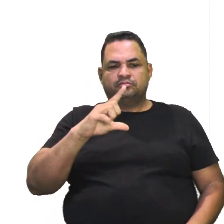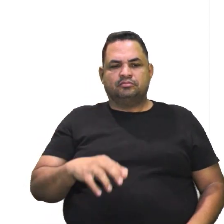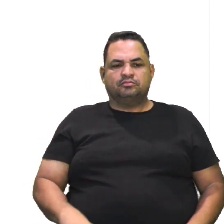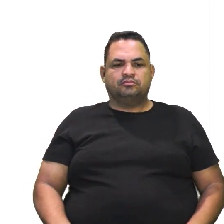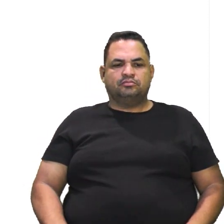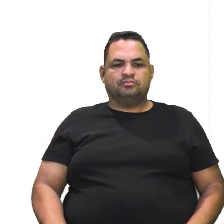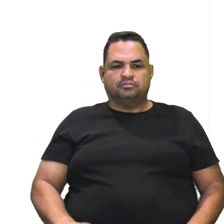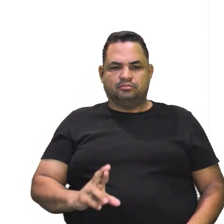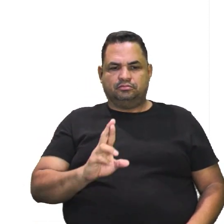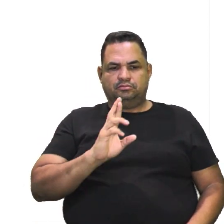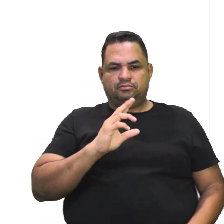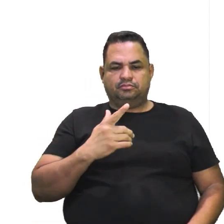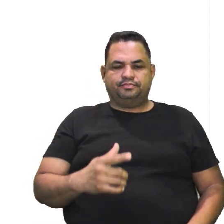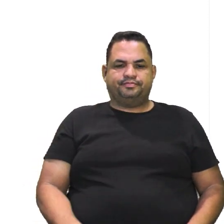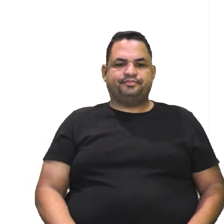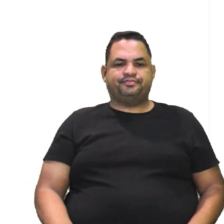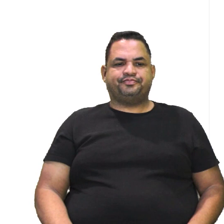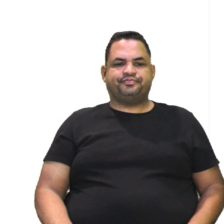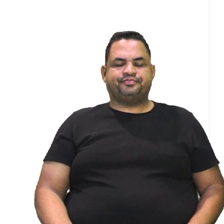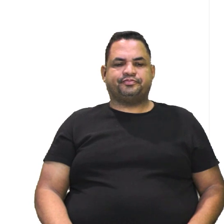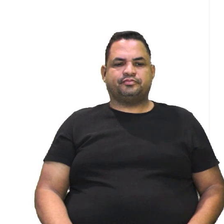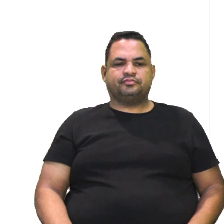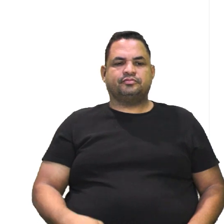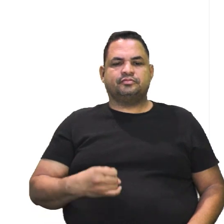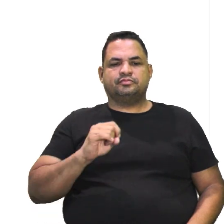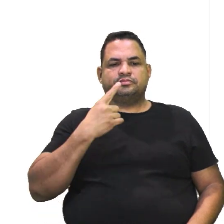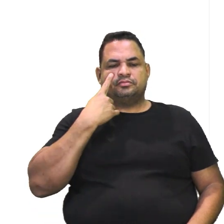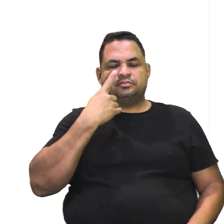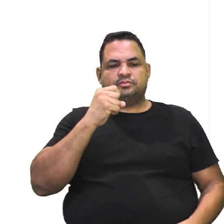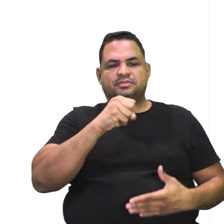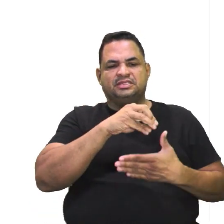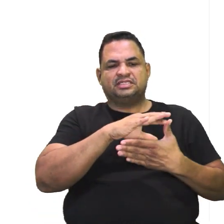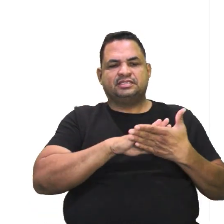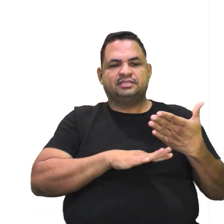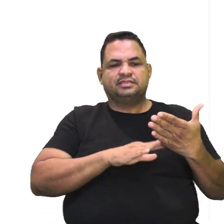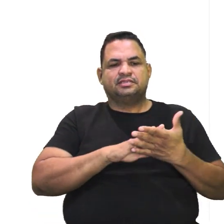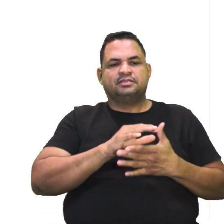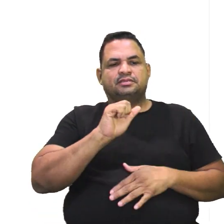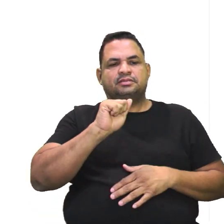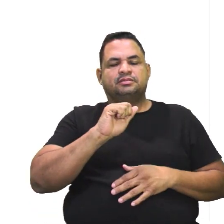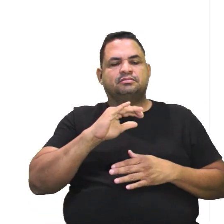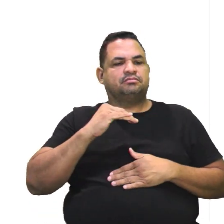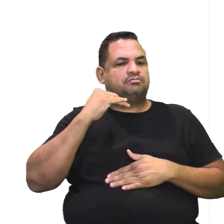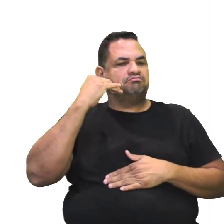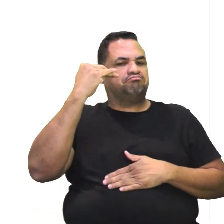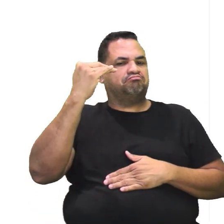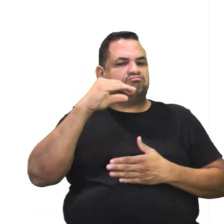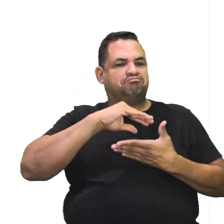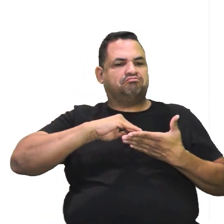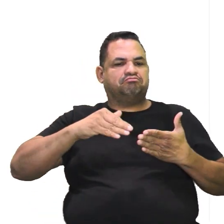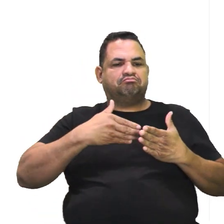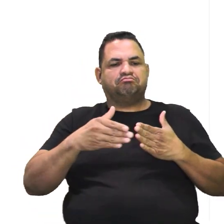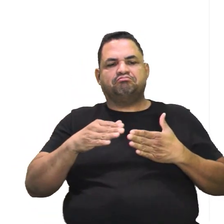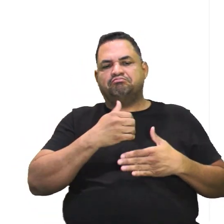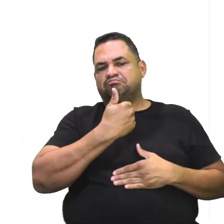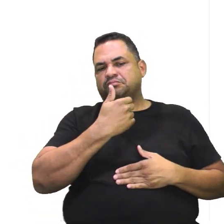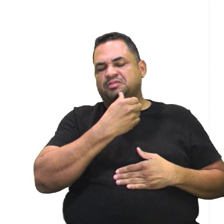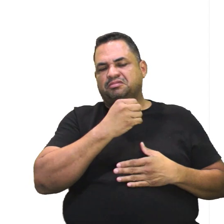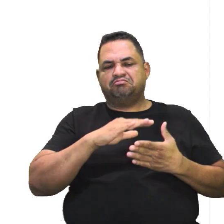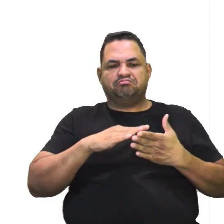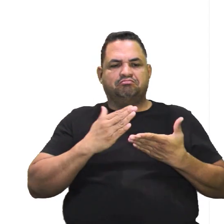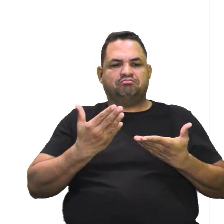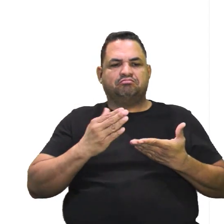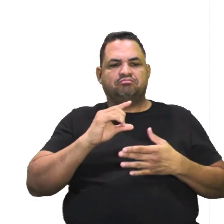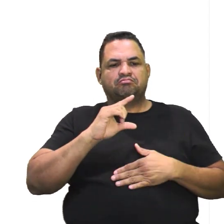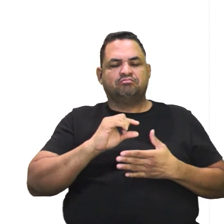Isso. O resultado mesmo, um pouquinho menor. Um pouquinho menor. E aí, se você observar as alternativas, a letra A está muito fora e a letra B muito